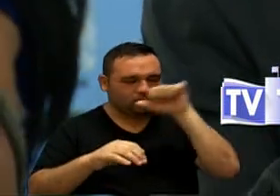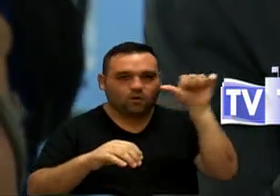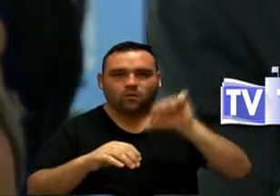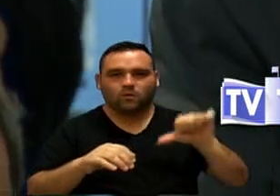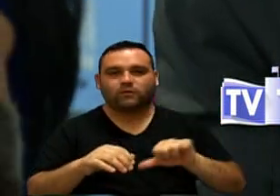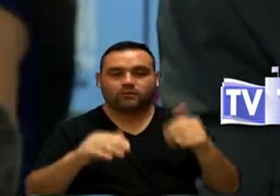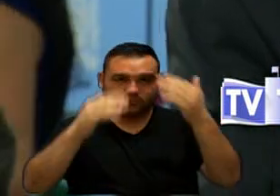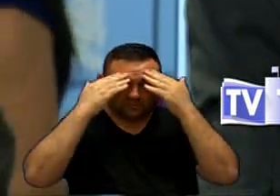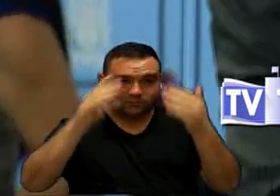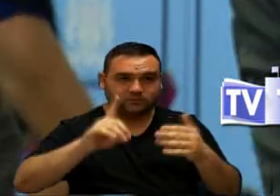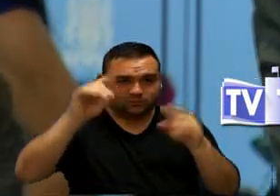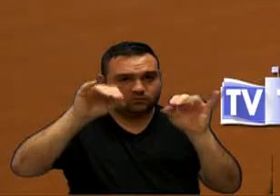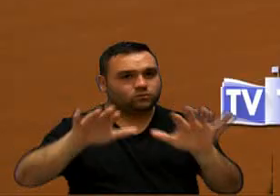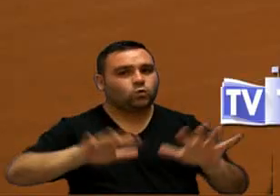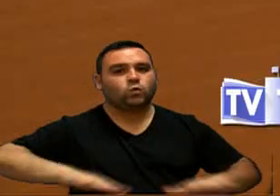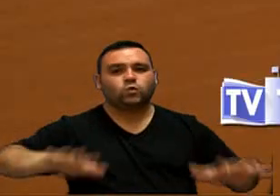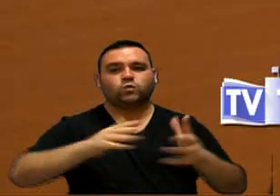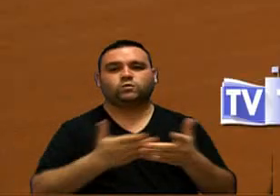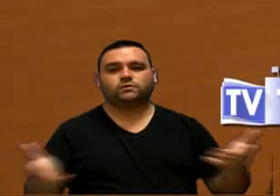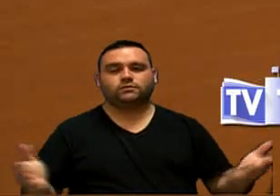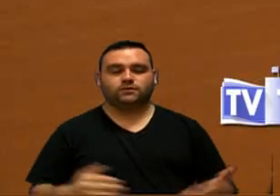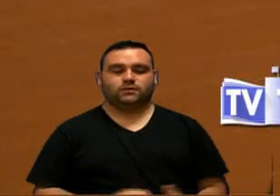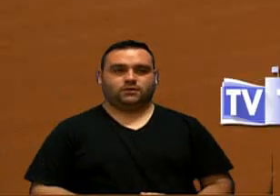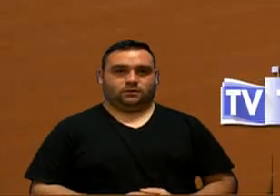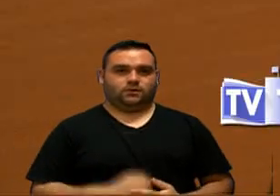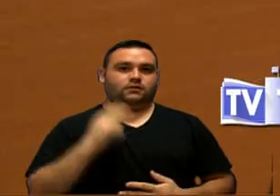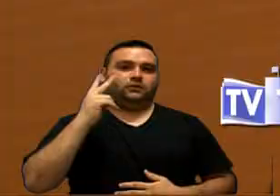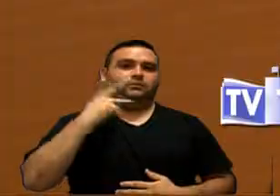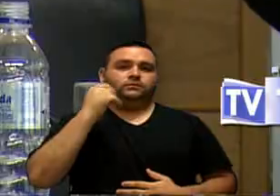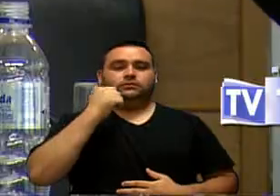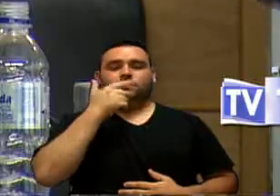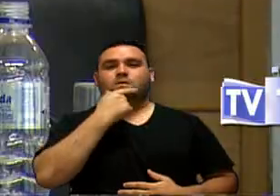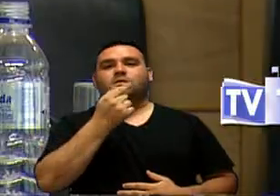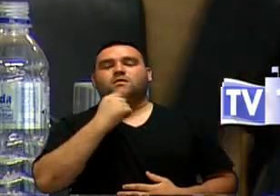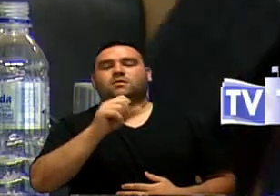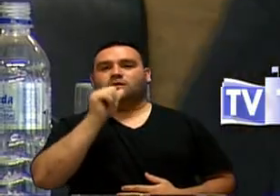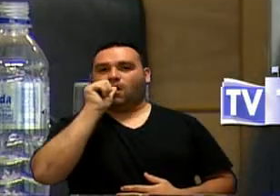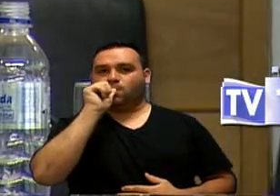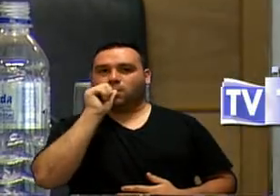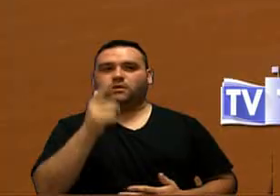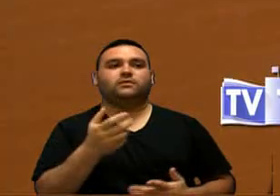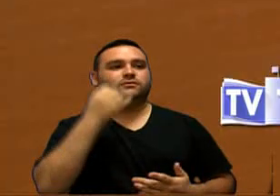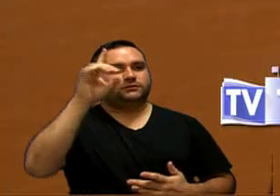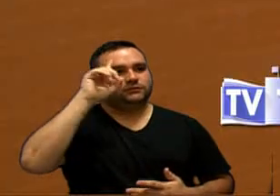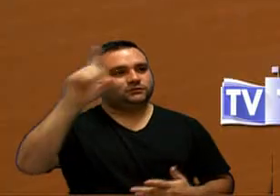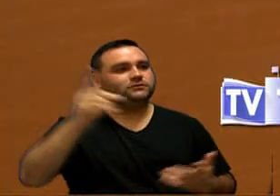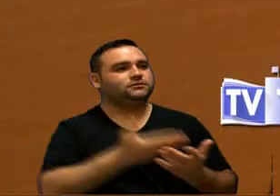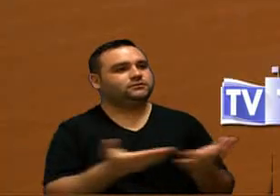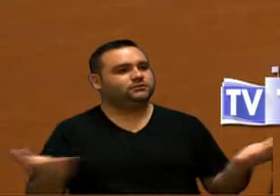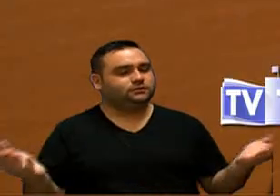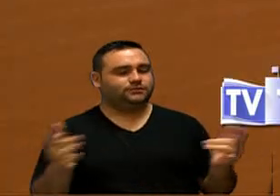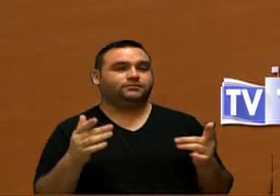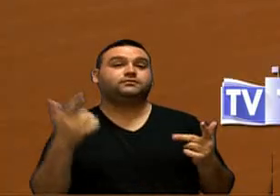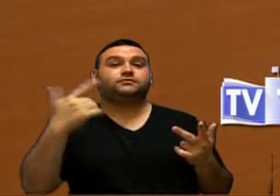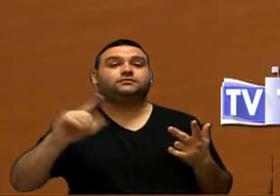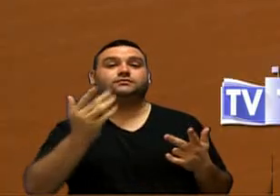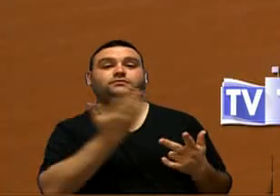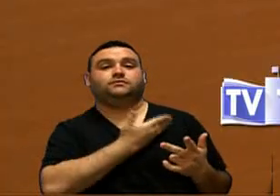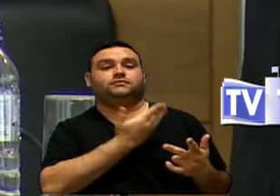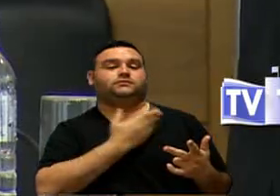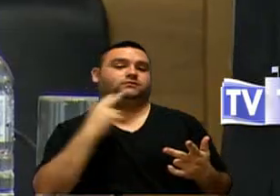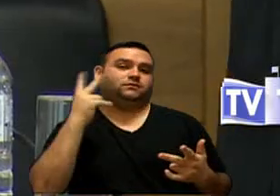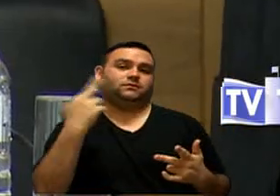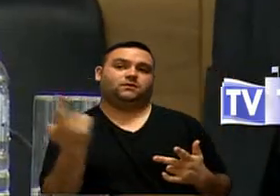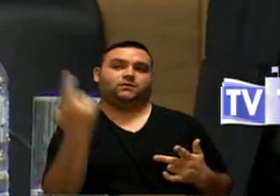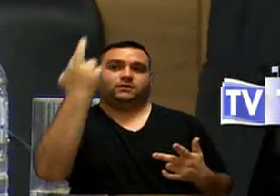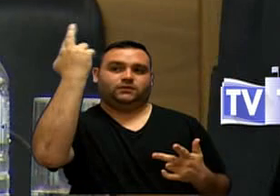presidente. Deus abençoe a todos. Vereador Nenê Silvano. Bom dia a todos. Bom e dia depois, a todos. Colega vereador